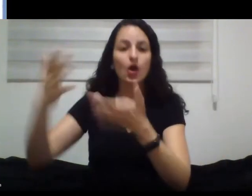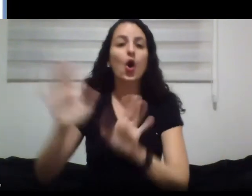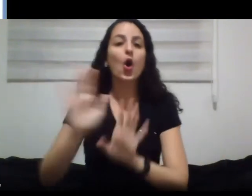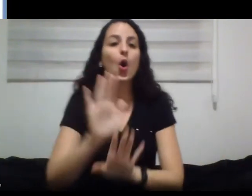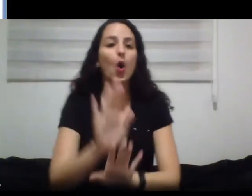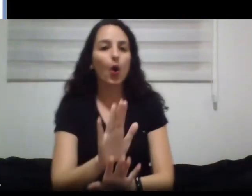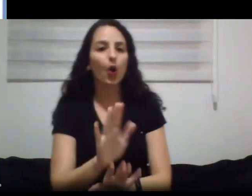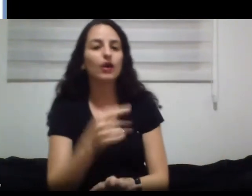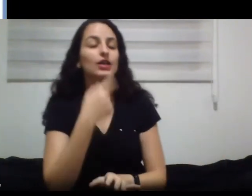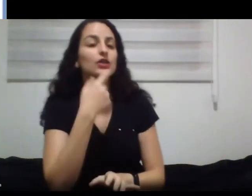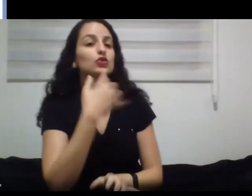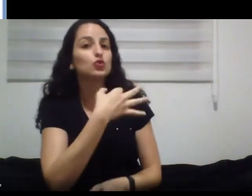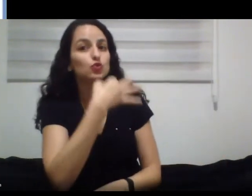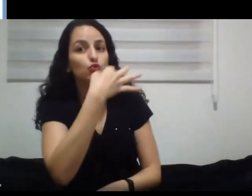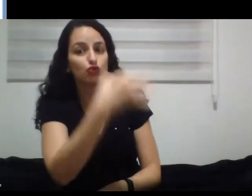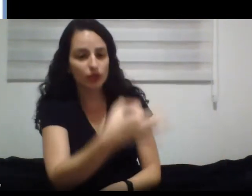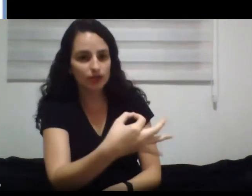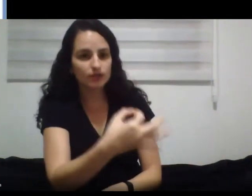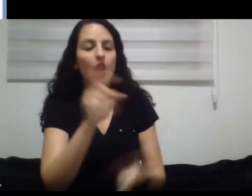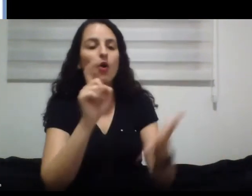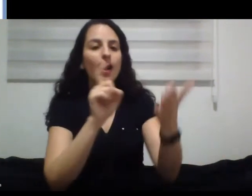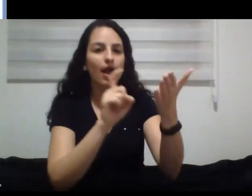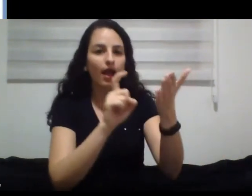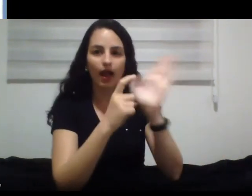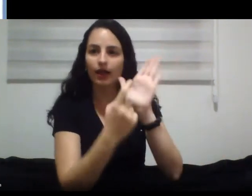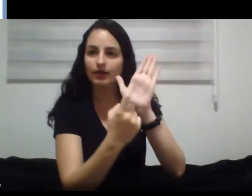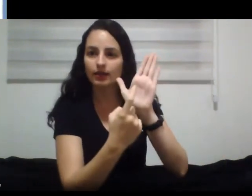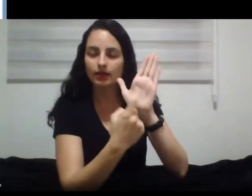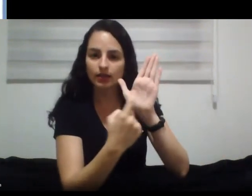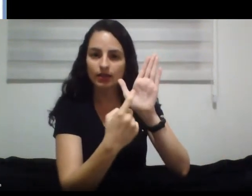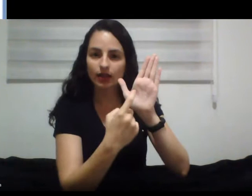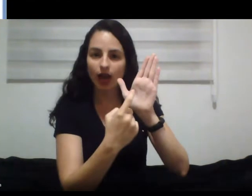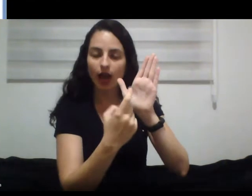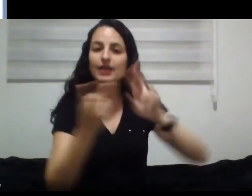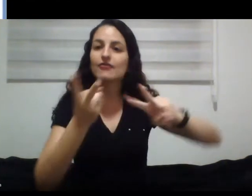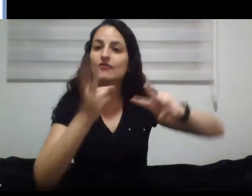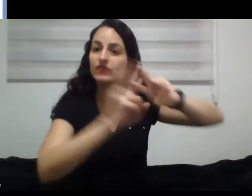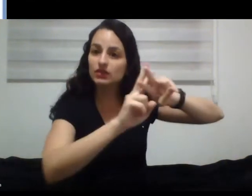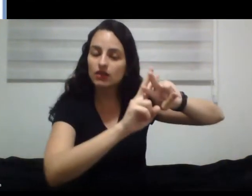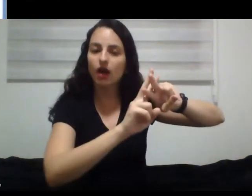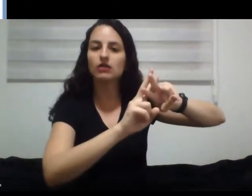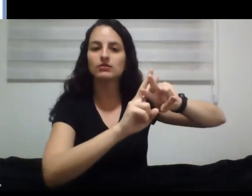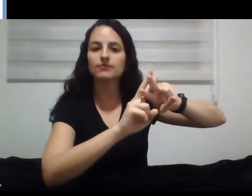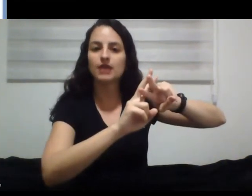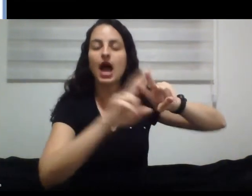gente, tem outra ainda um desdobramento aí, se haverá